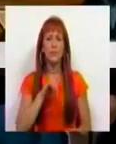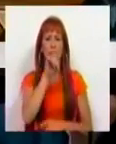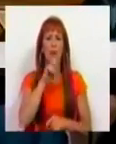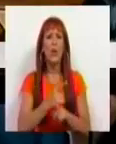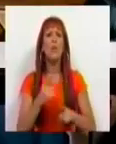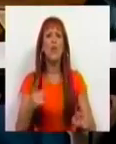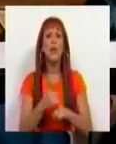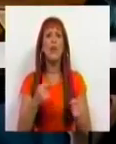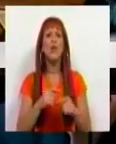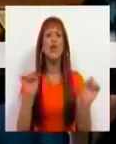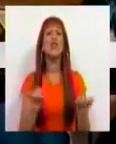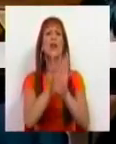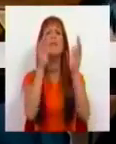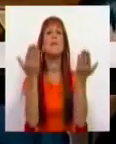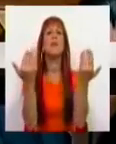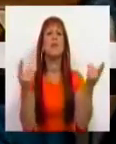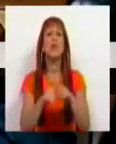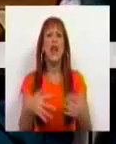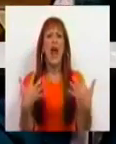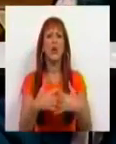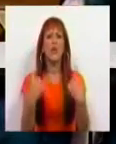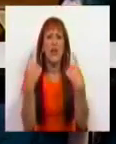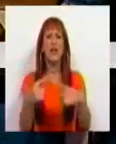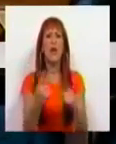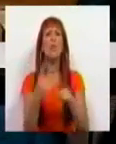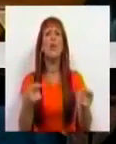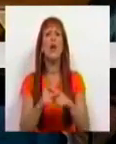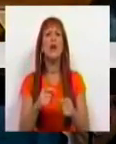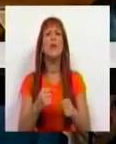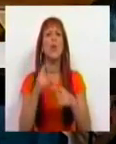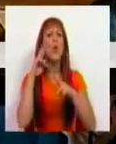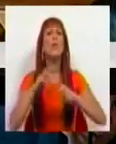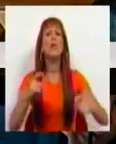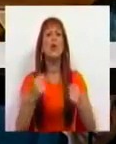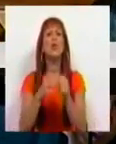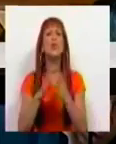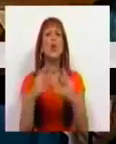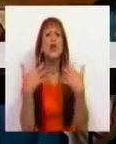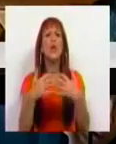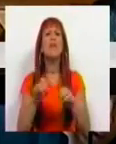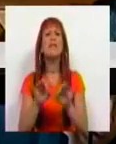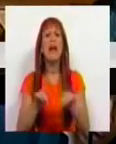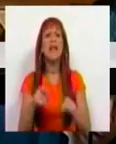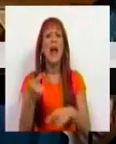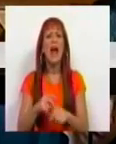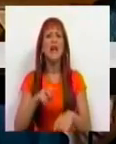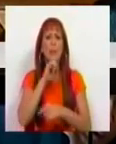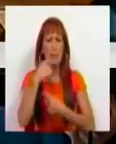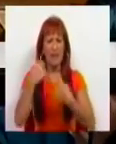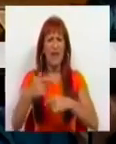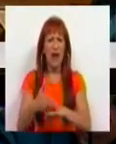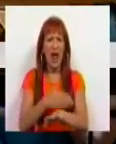é porque é que esses esclarecimentos, as dúvidas que têm, porque é que não apurou todas essas dúvidas enquanto tinha essa